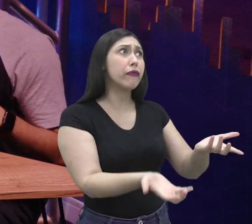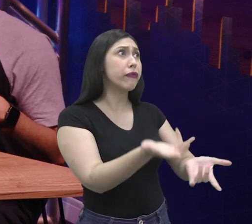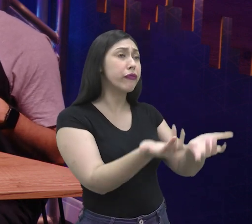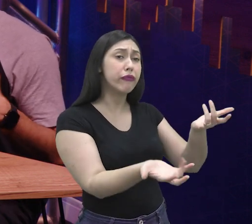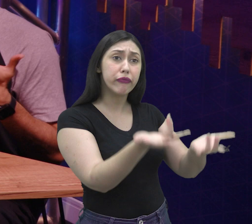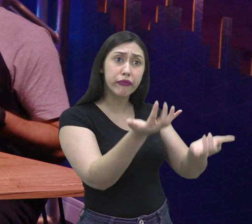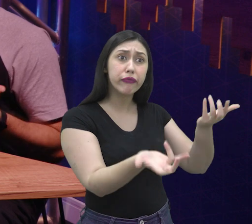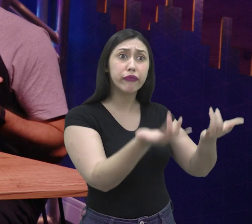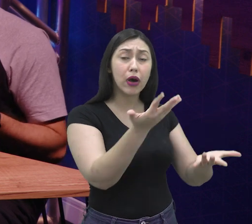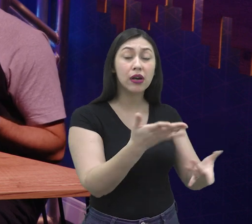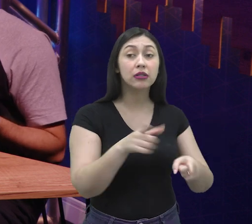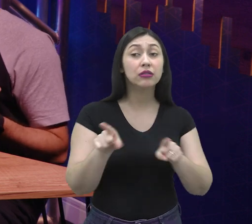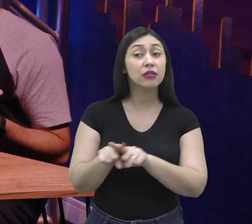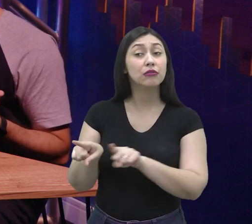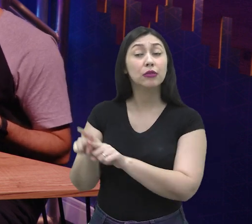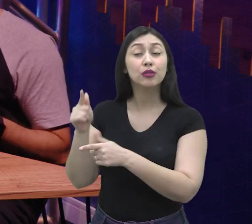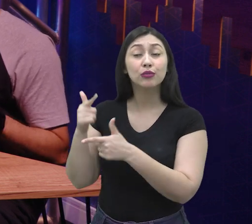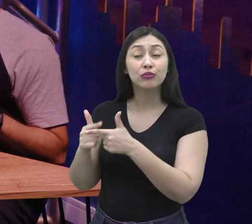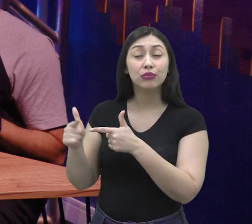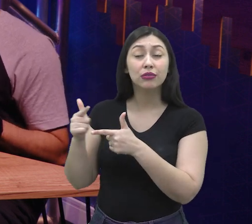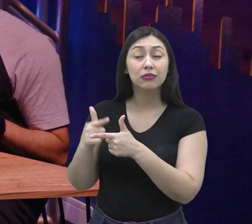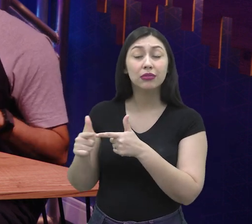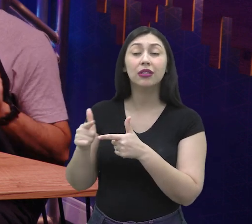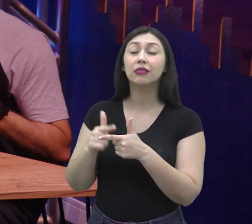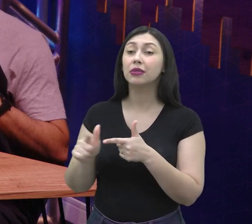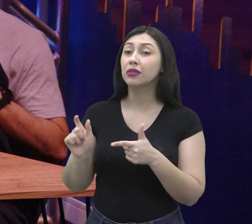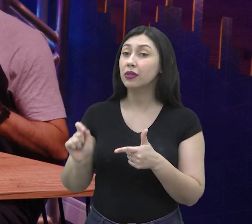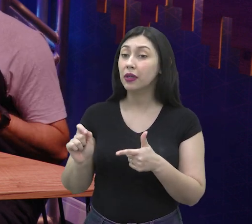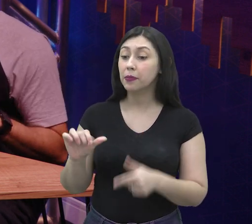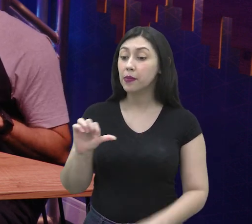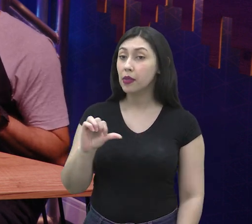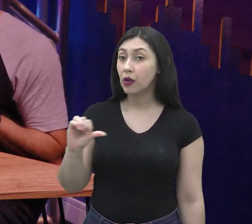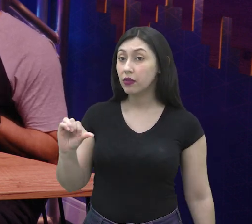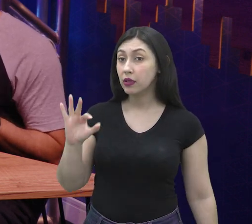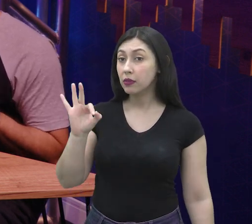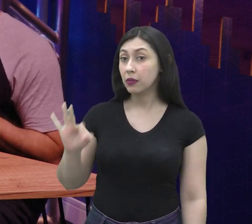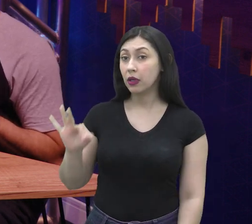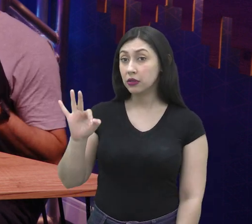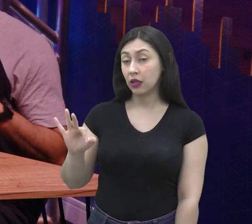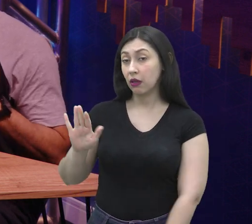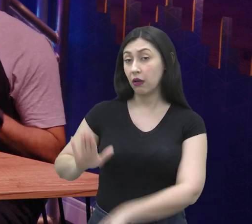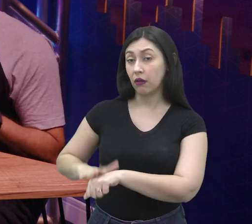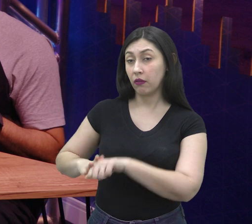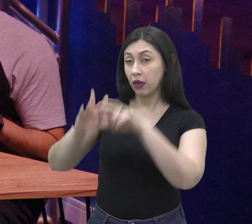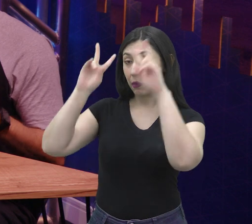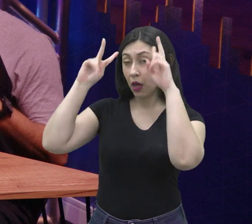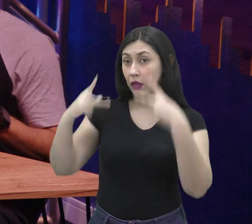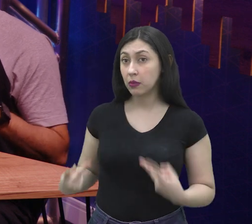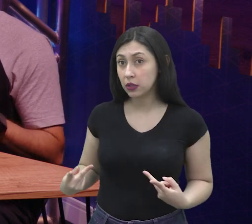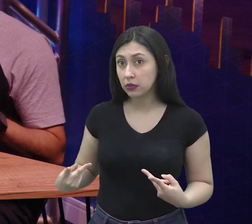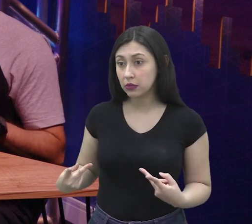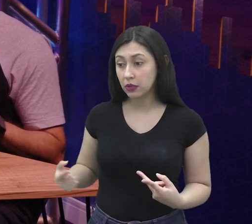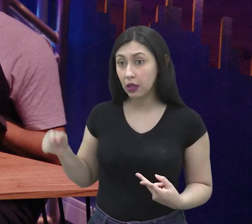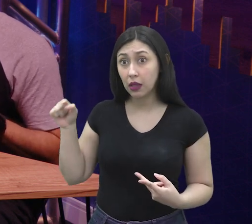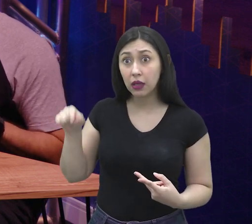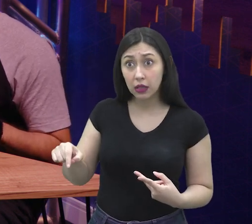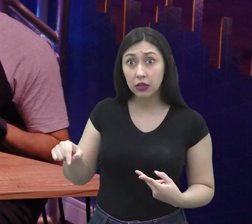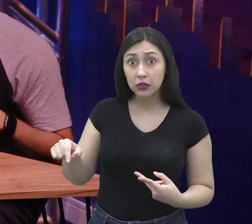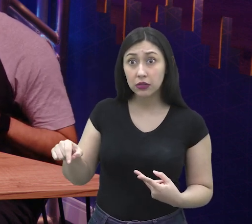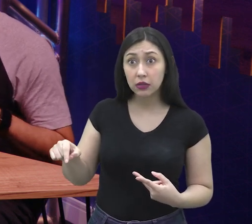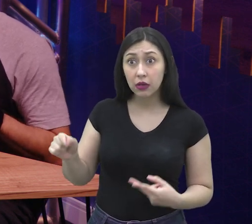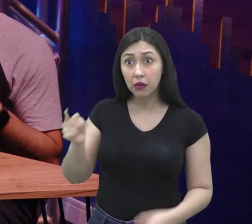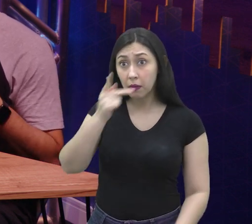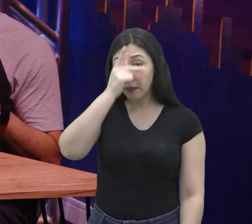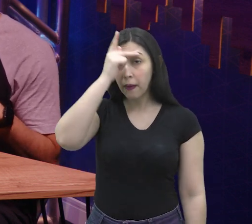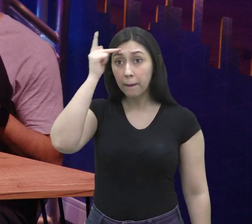necessário. E tem um outro problema também, porque 99% das queimadas são causadas pelo homem. Boa parte delas são